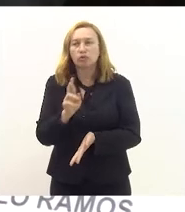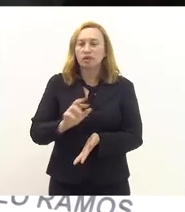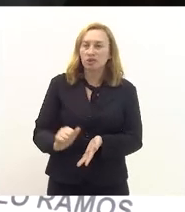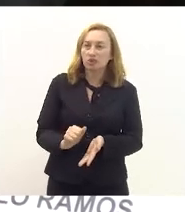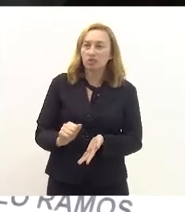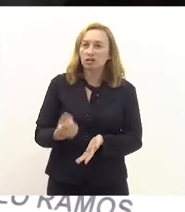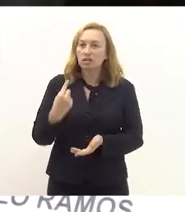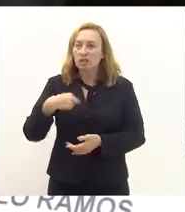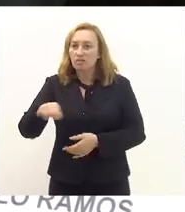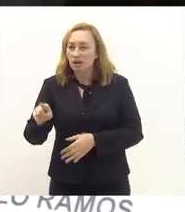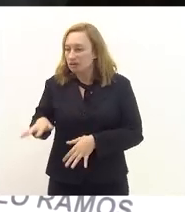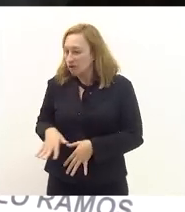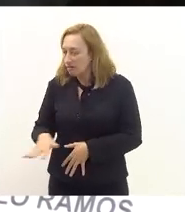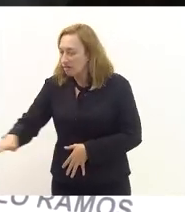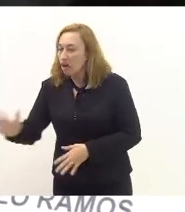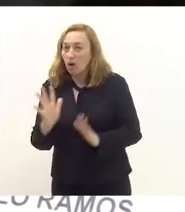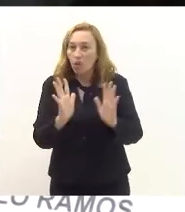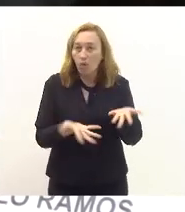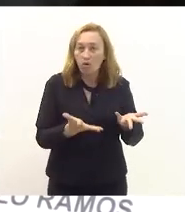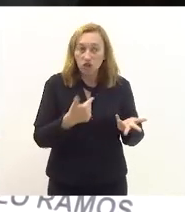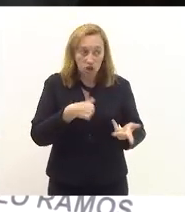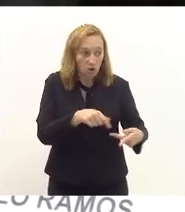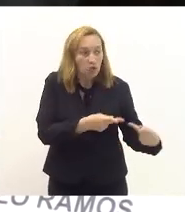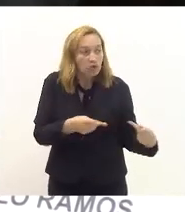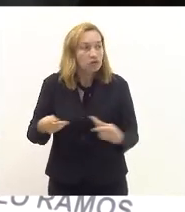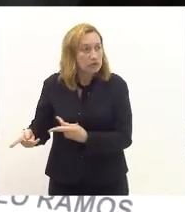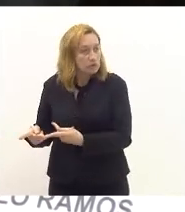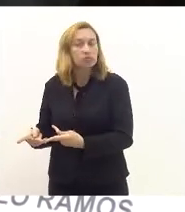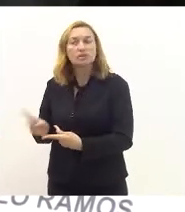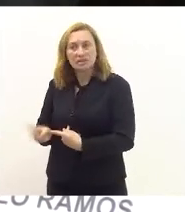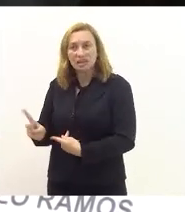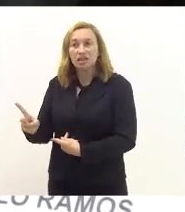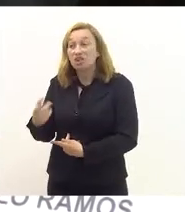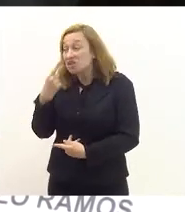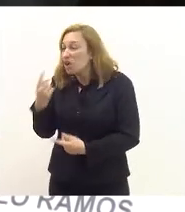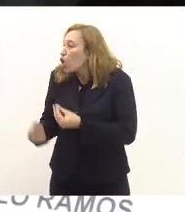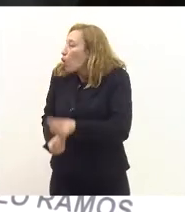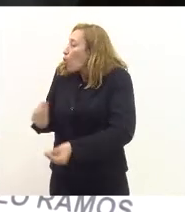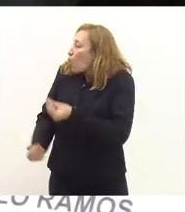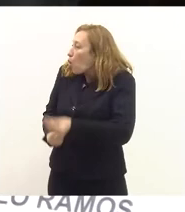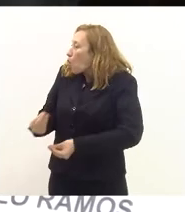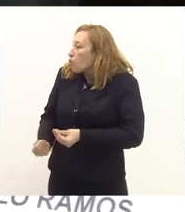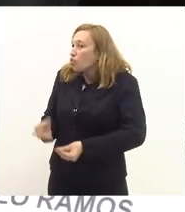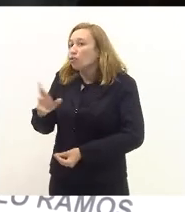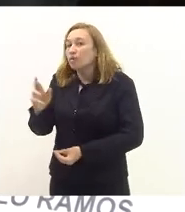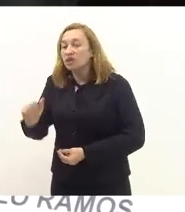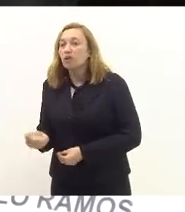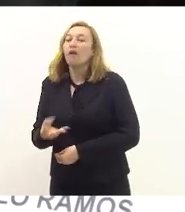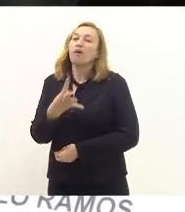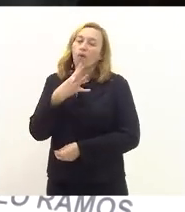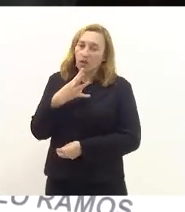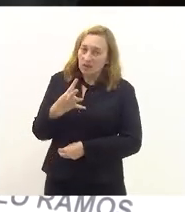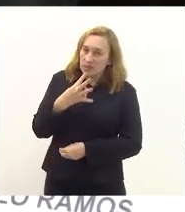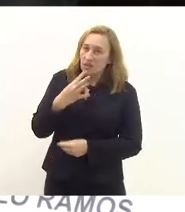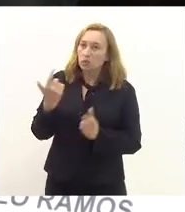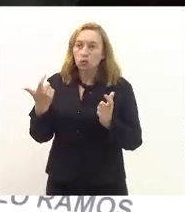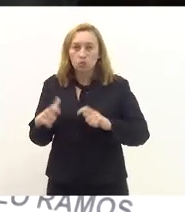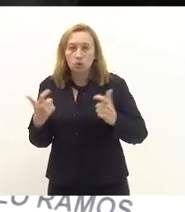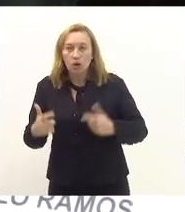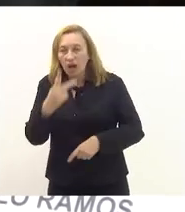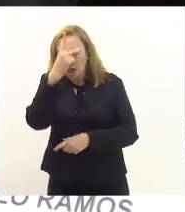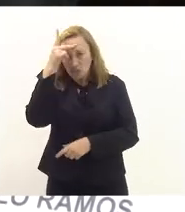Quando você vai numa comunidade hoje, eu vou muito, a gente vê como o Brizola é reconhecido, como as